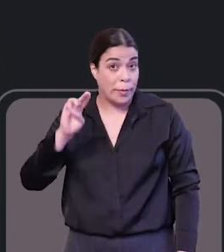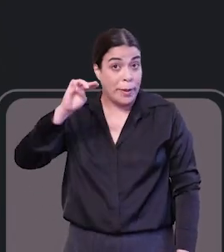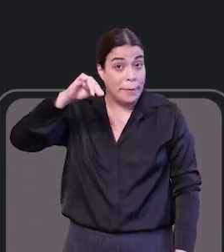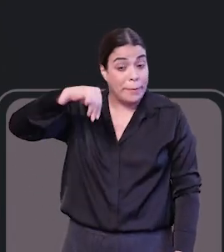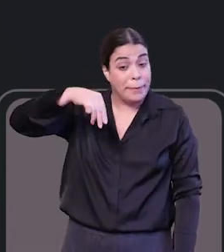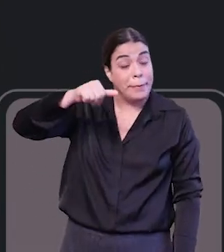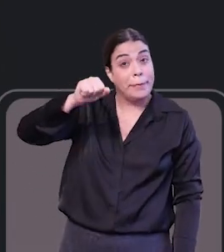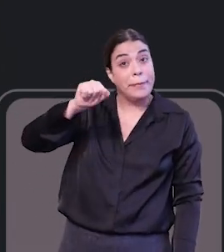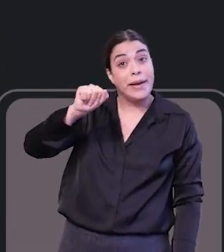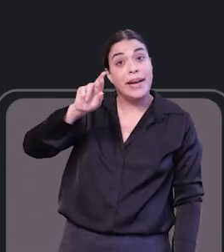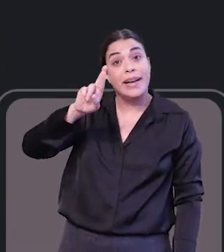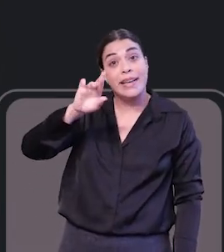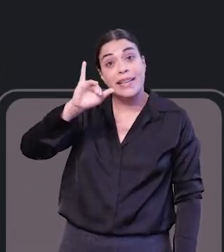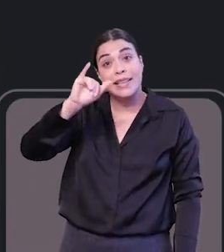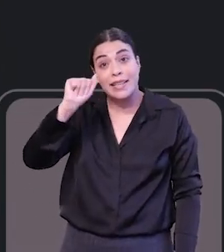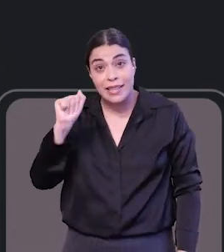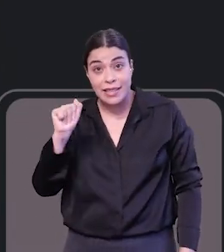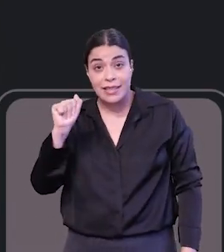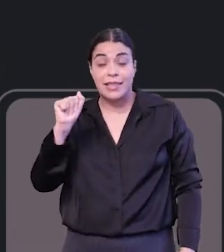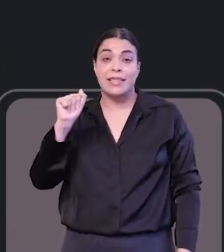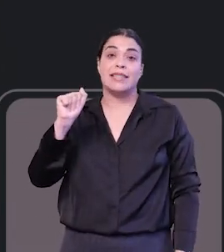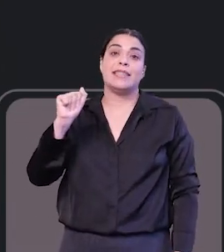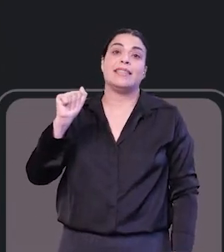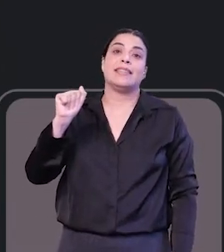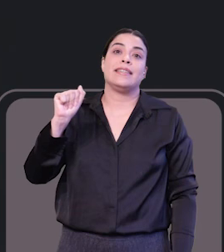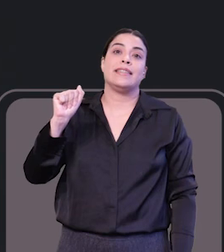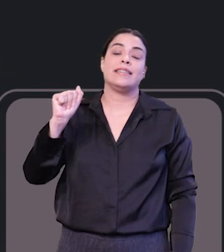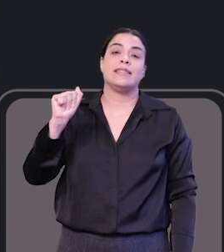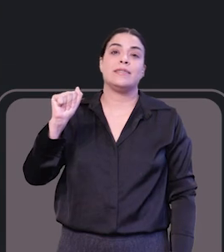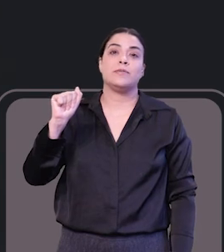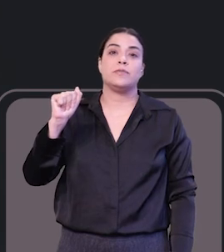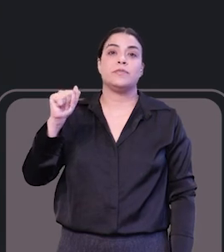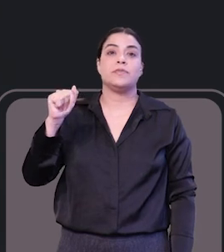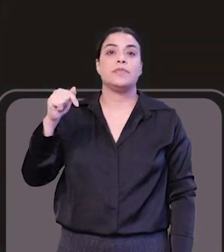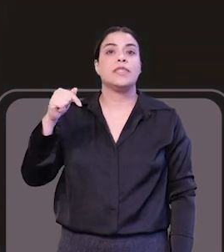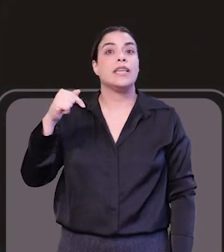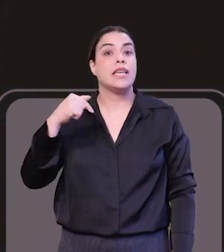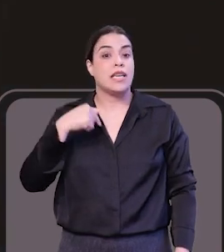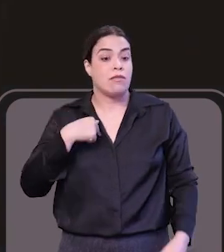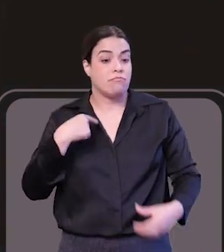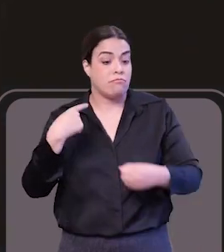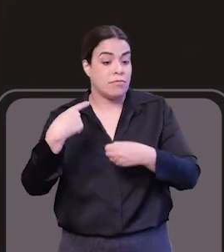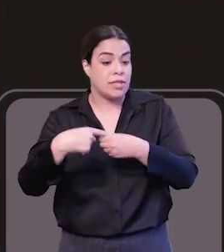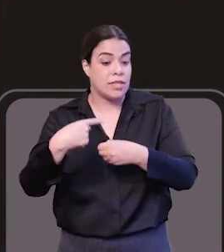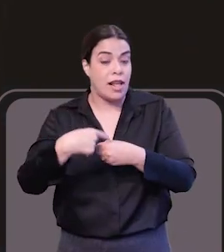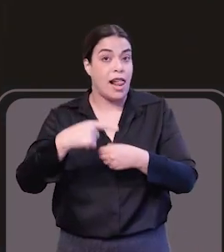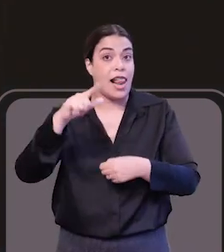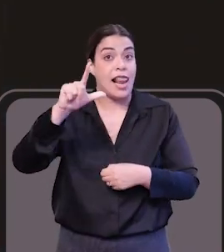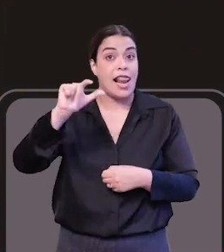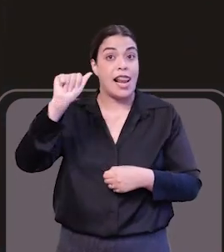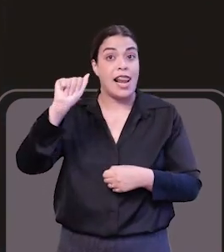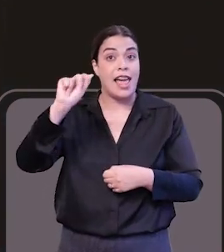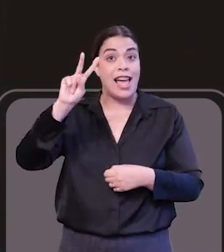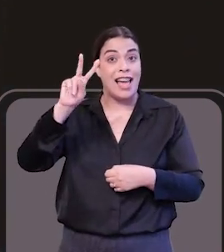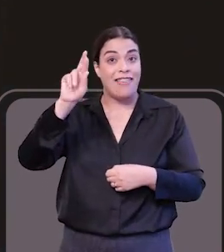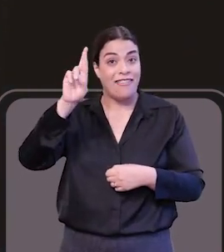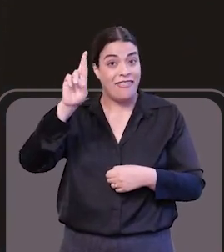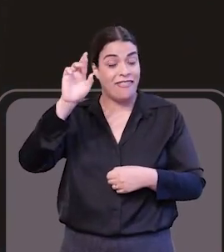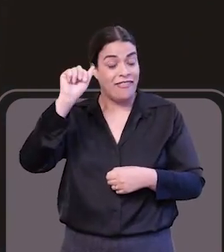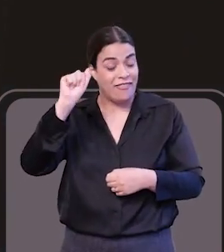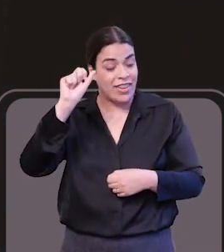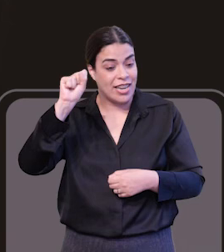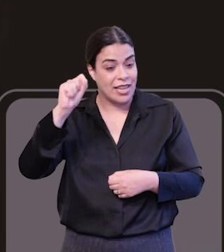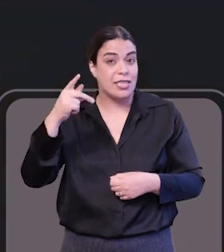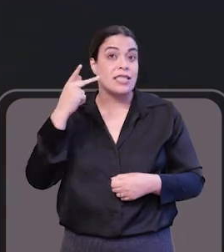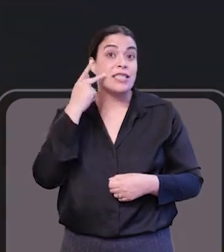Eu me chamo Maria Socorro Oliveira da Silva sou da cidade de Labras da Mangabeira no